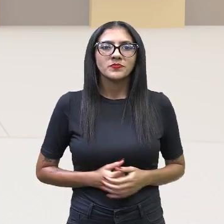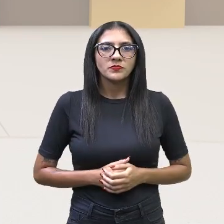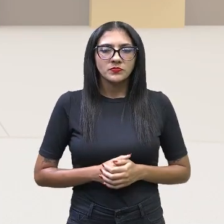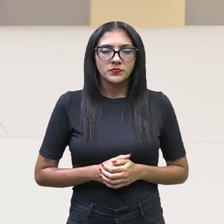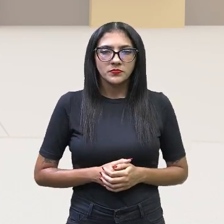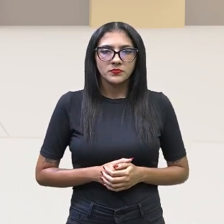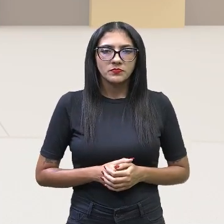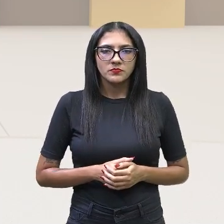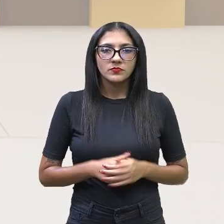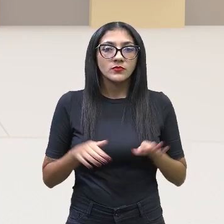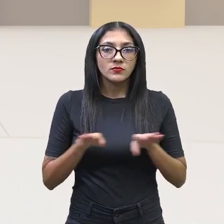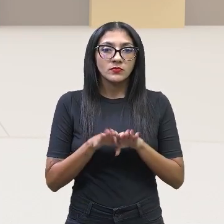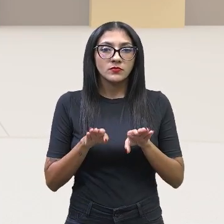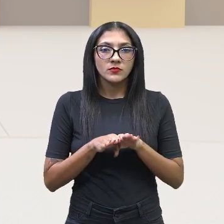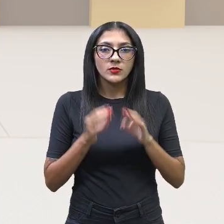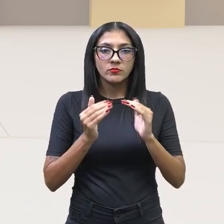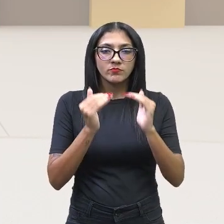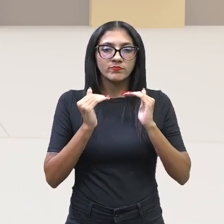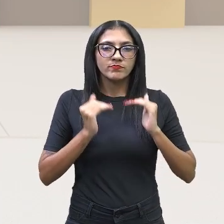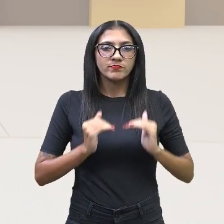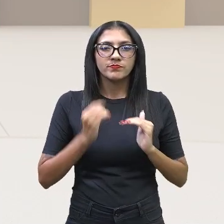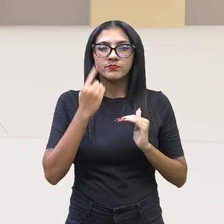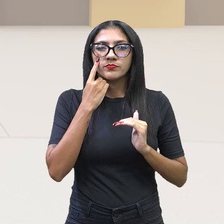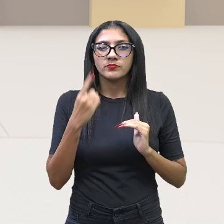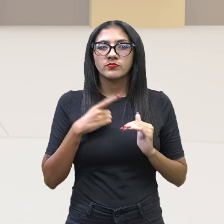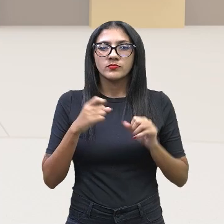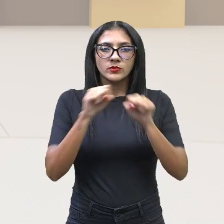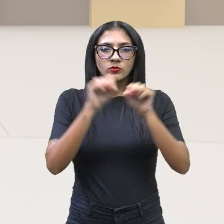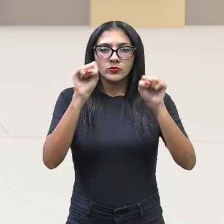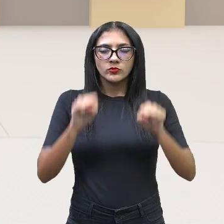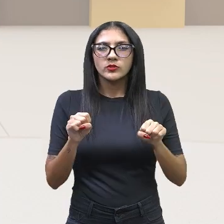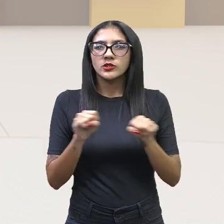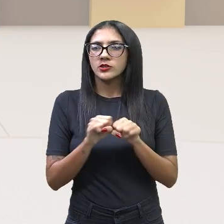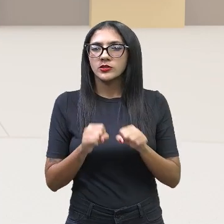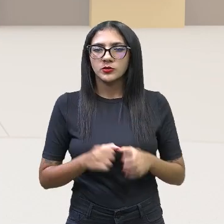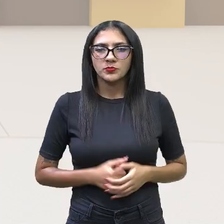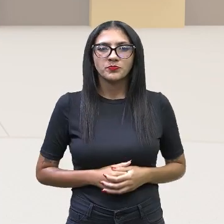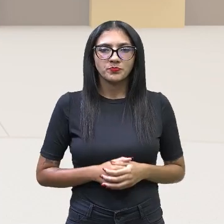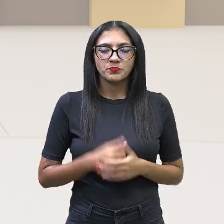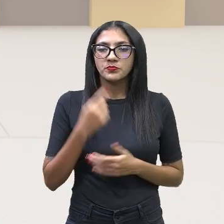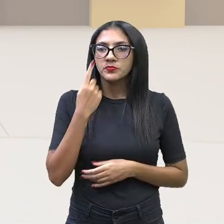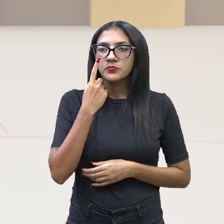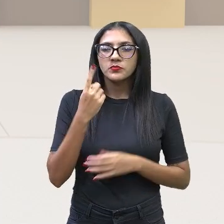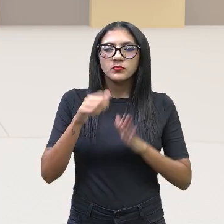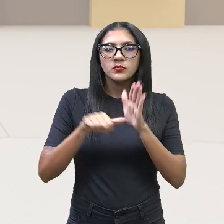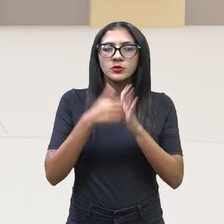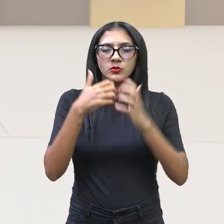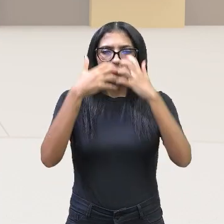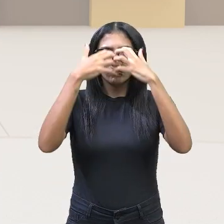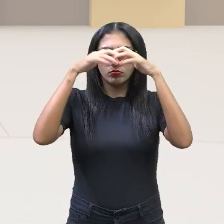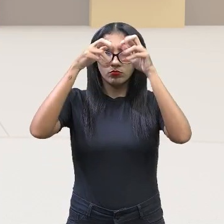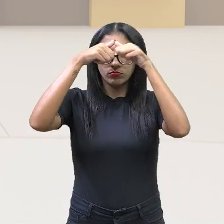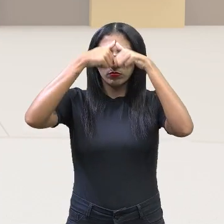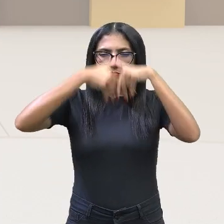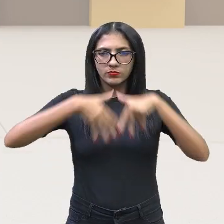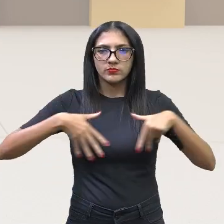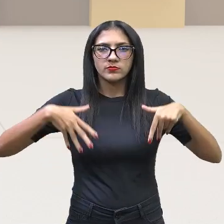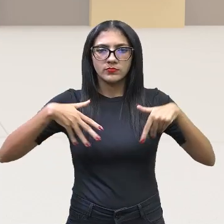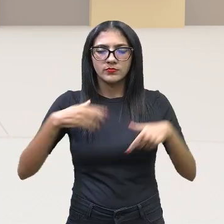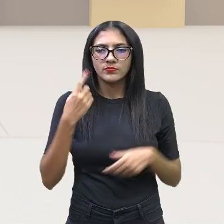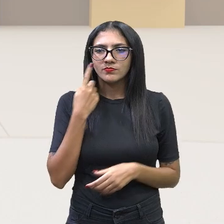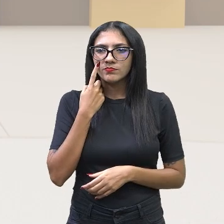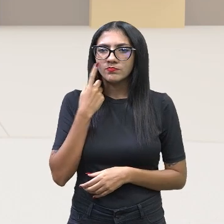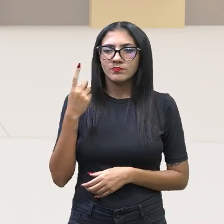os sistemas em que atuam essas enfermidades. Vamos lá, o sistema nervoso. Veja a imagem do corpo.